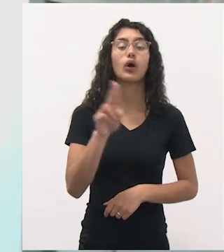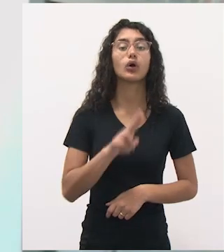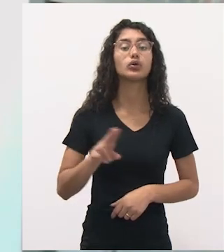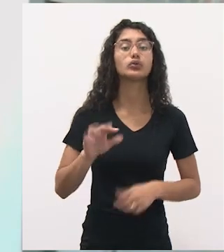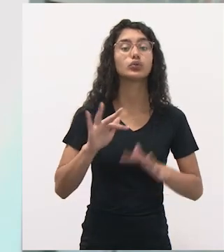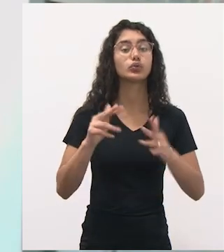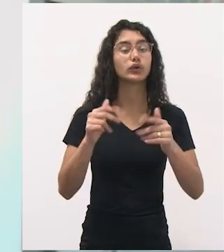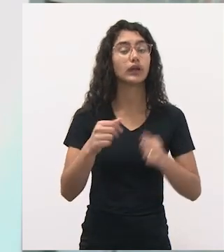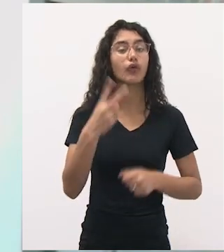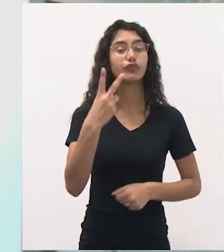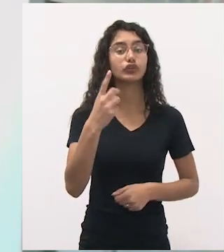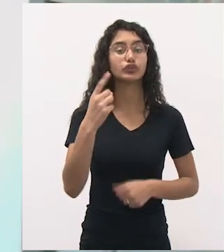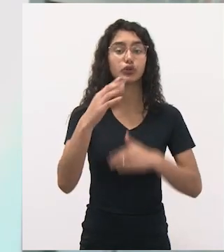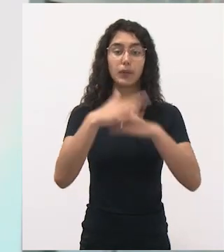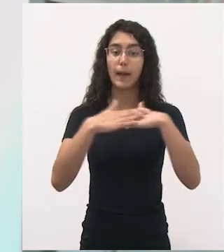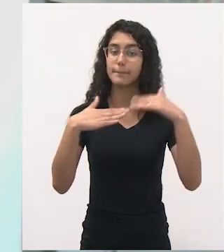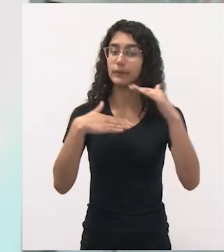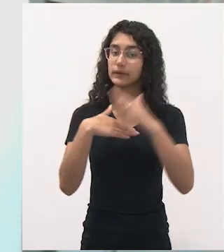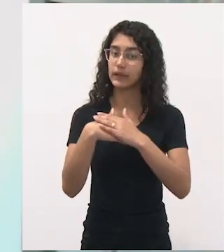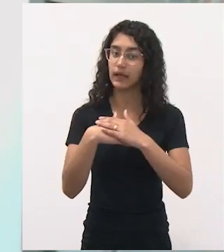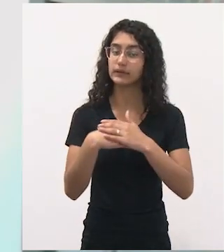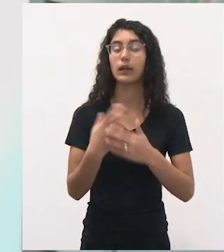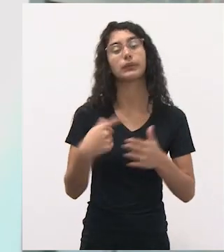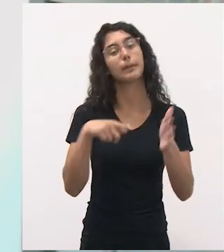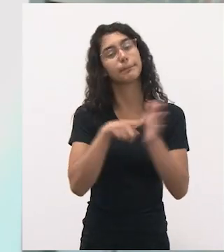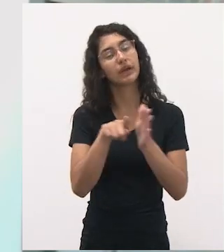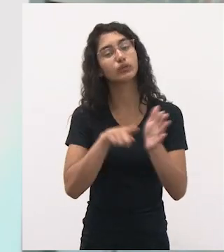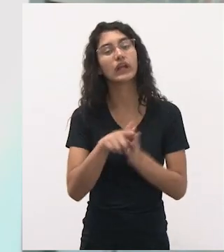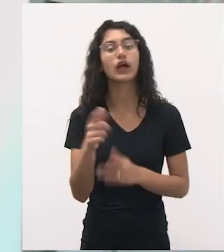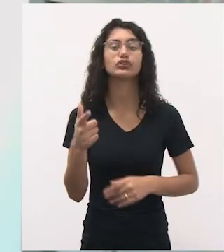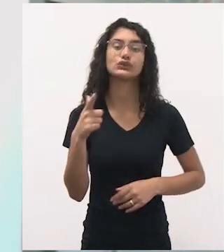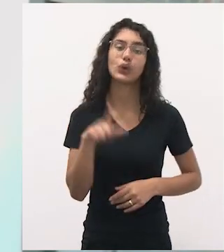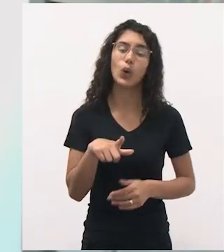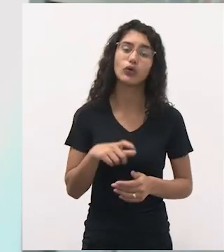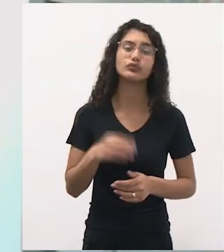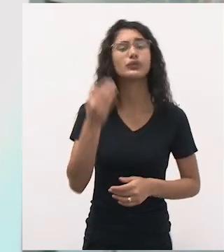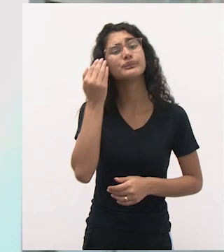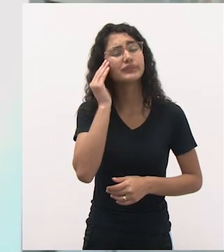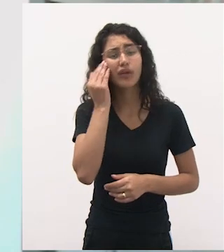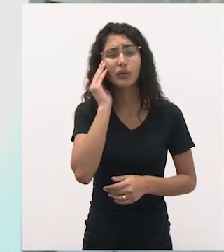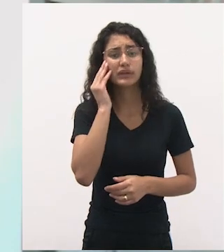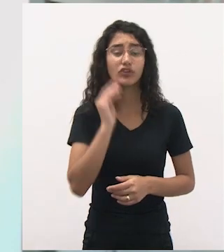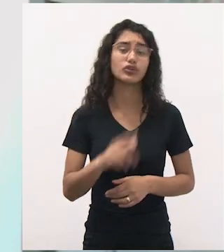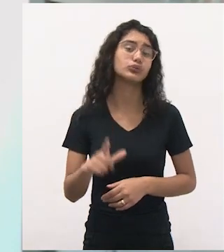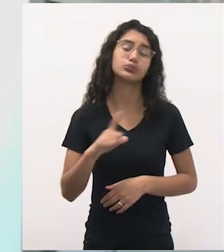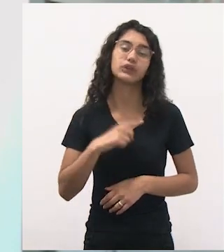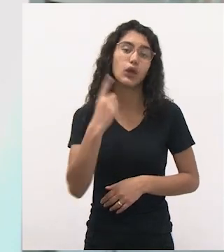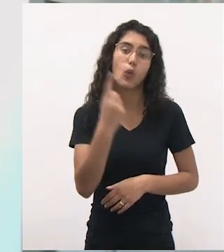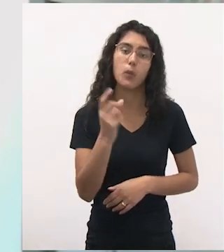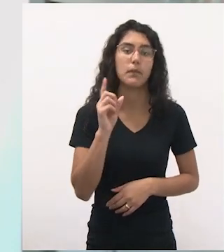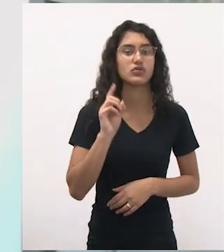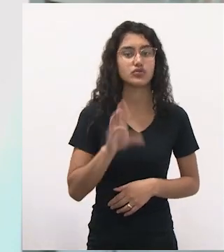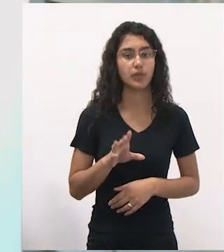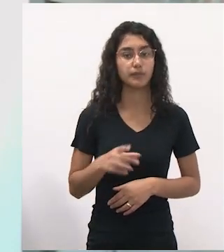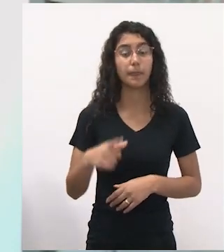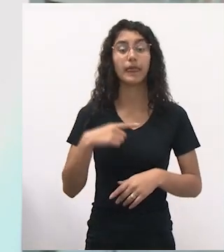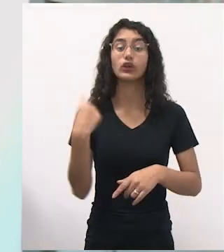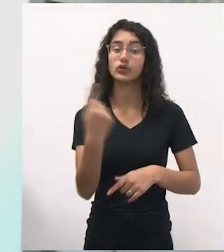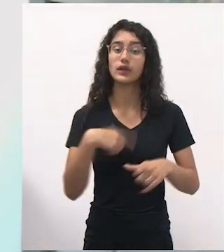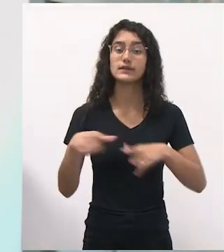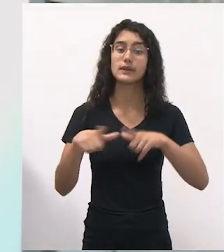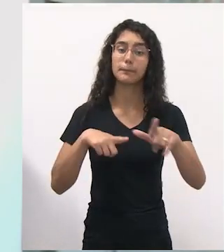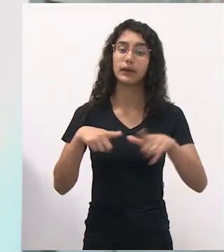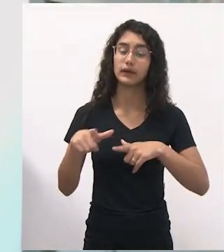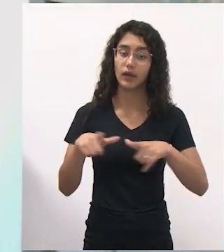21 habilidades. Se ela puder reestruturar a pergunta, que eu não sei, porque não tem uma única habilidade. Aqui que nós trabalhamos